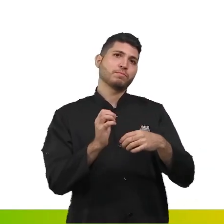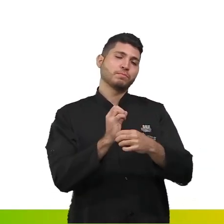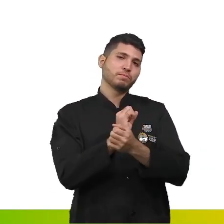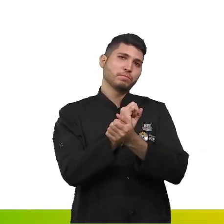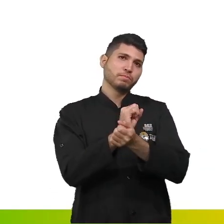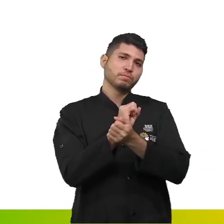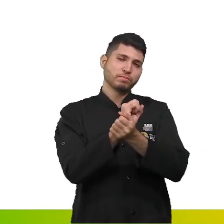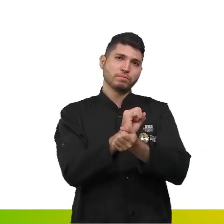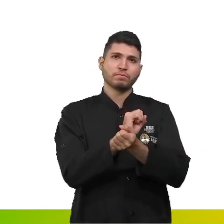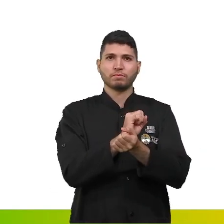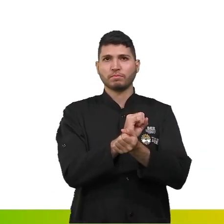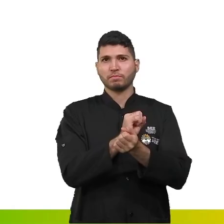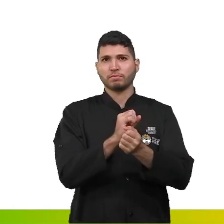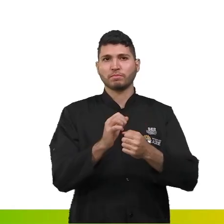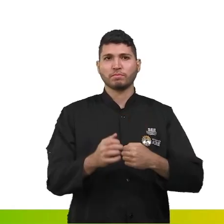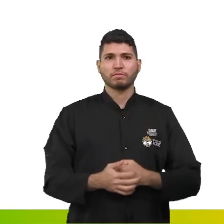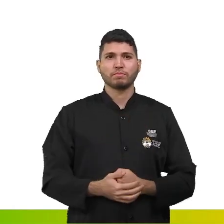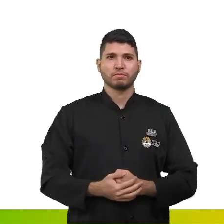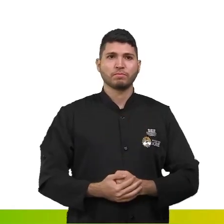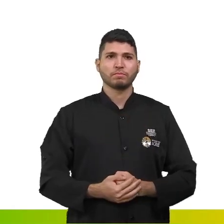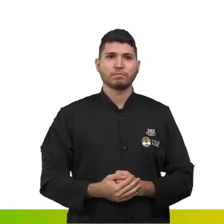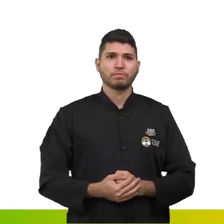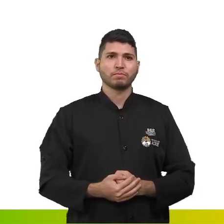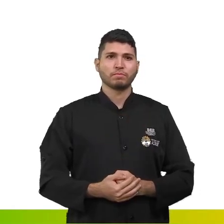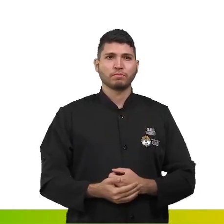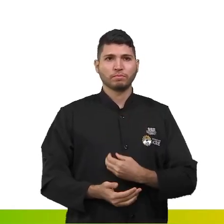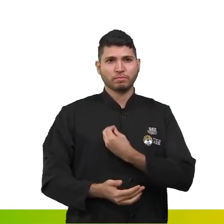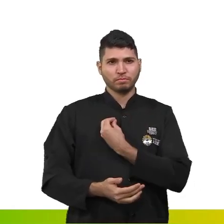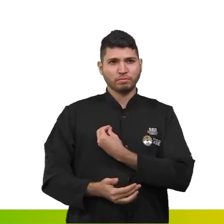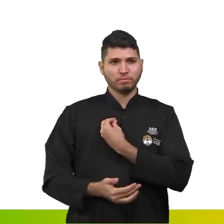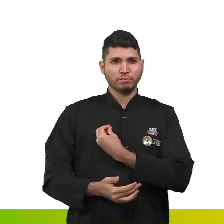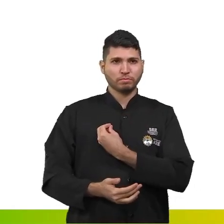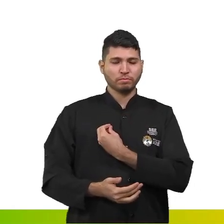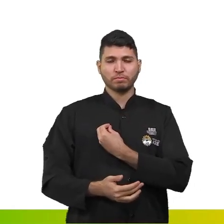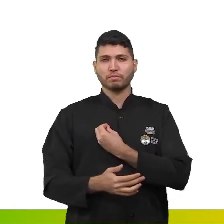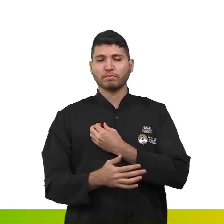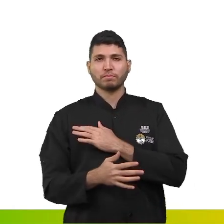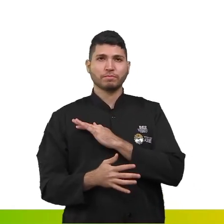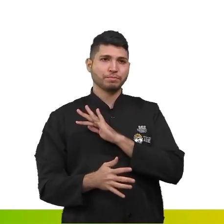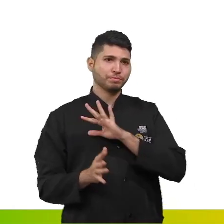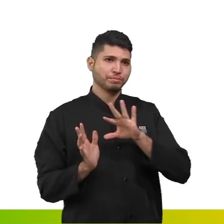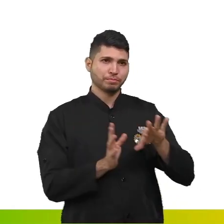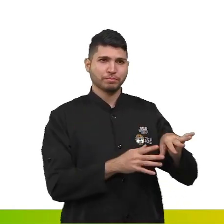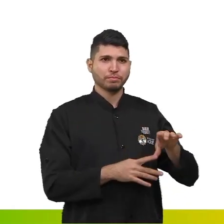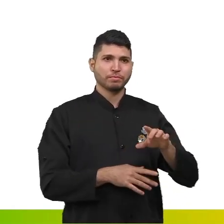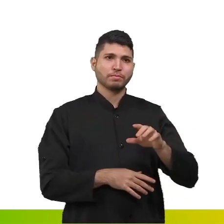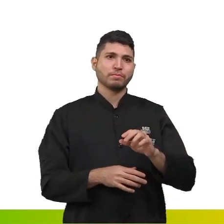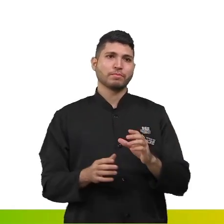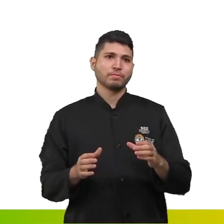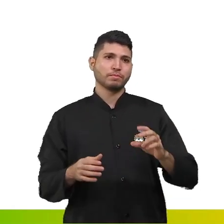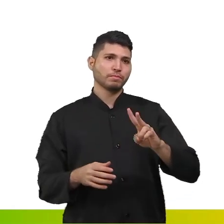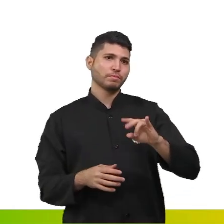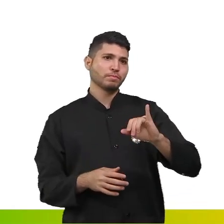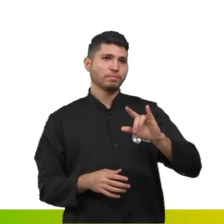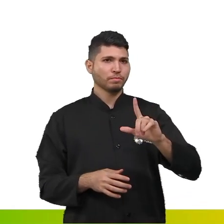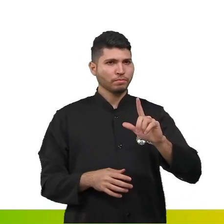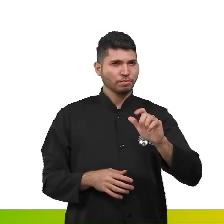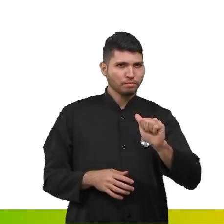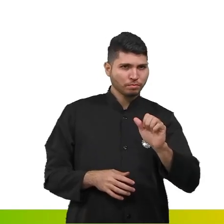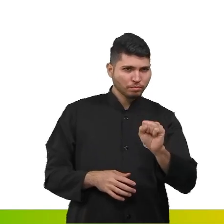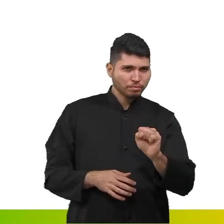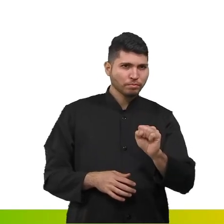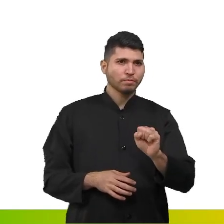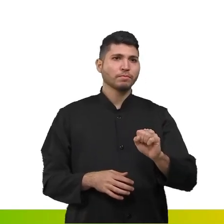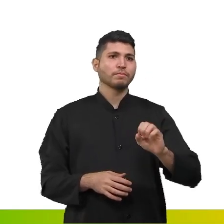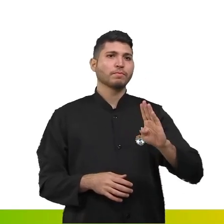Eles eram, alternativa A, vilas militares criadas para proteger o território de invasões. B, núcleos